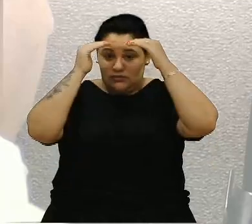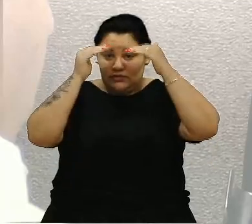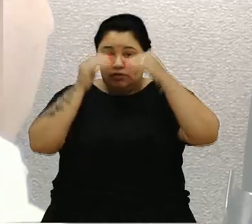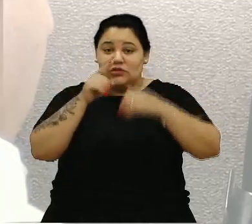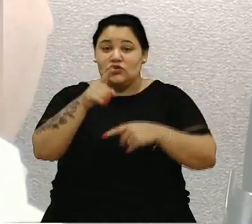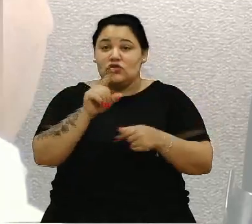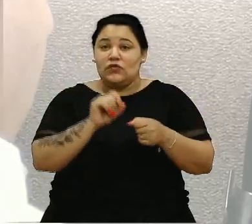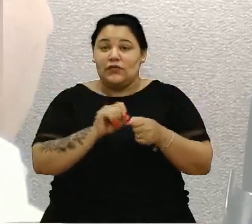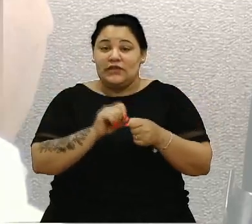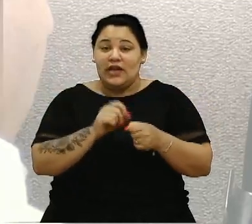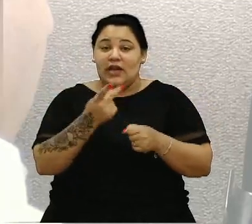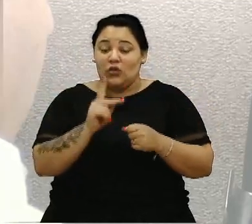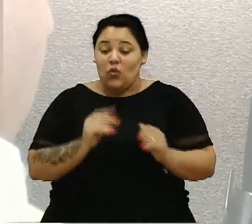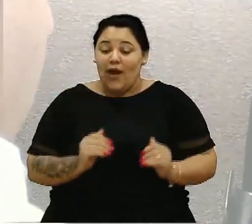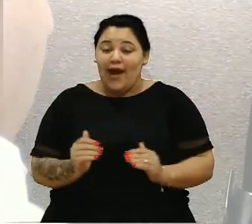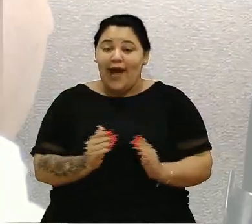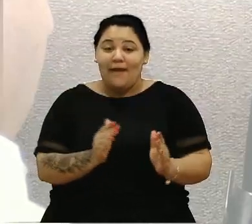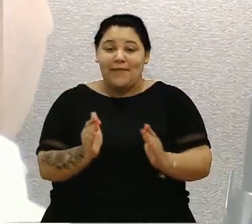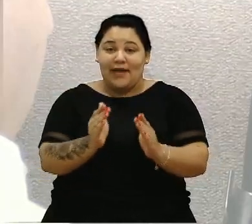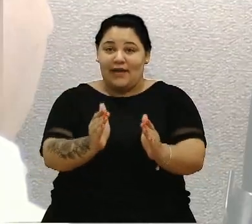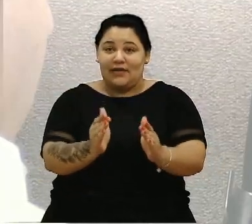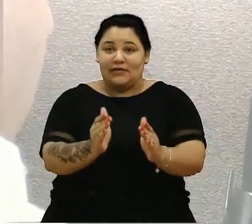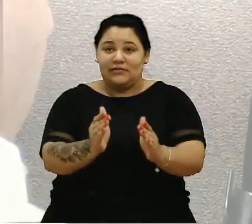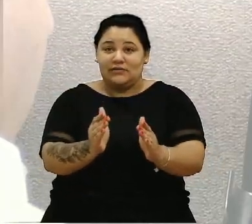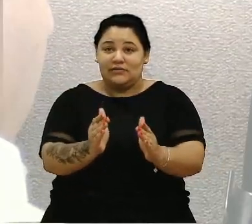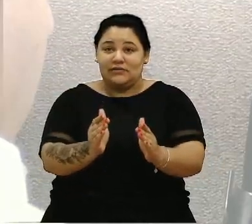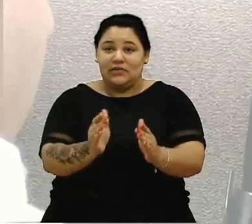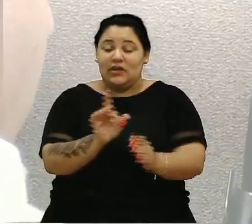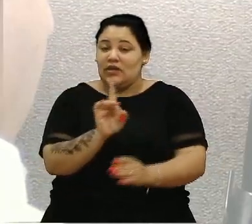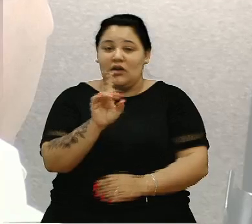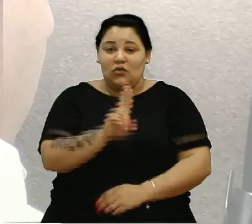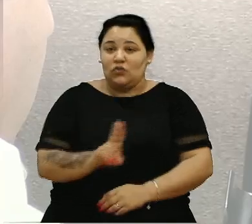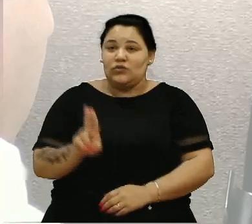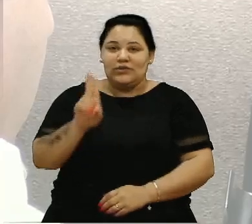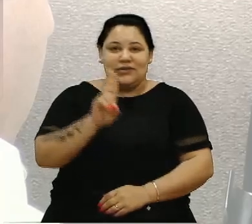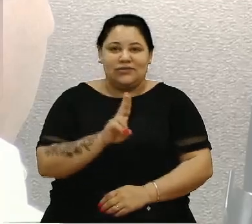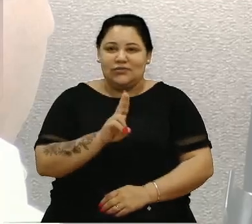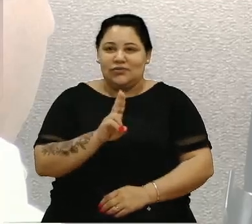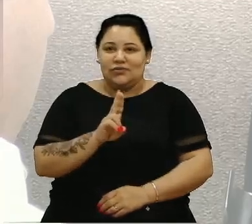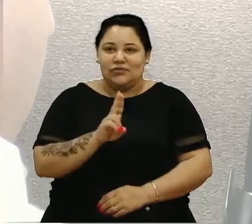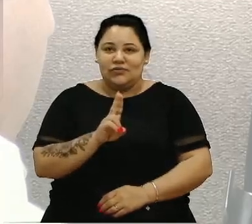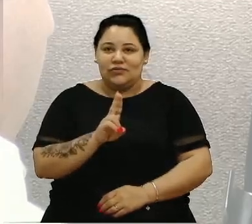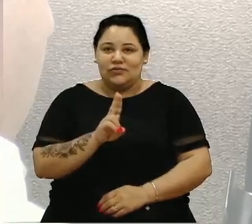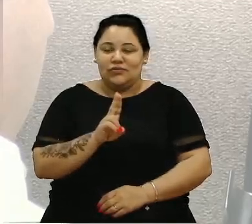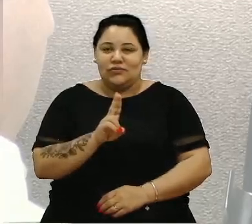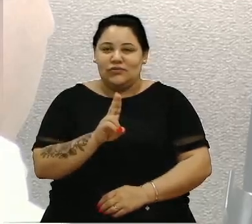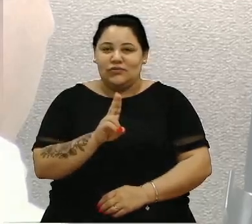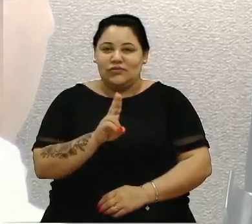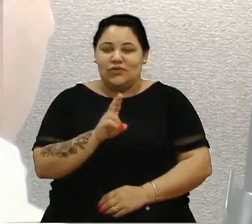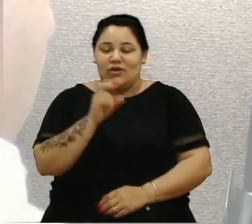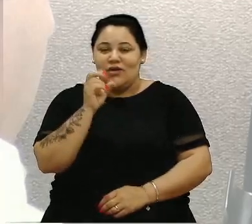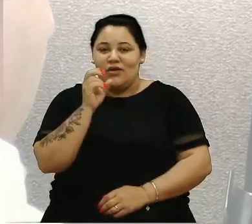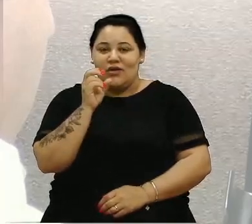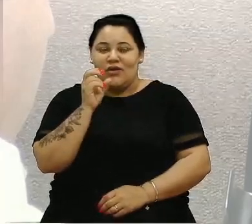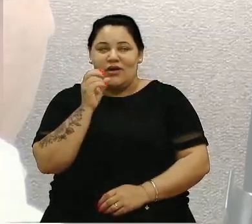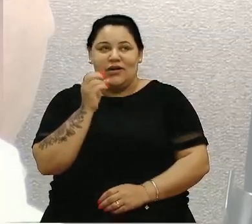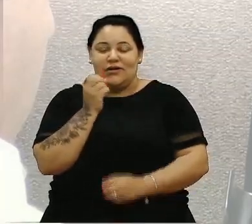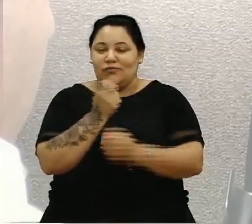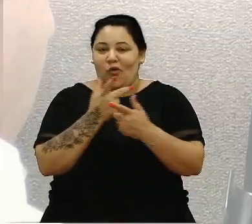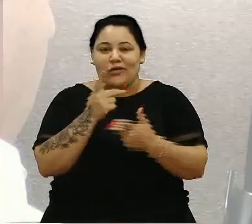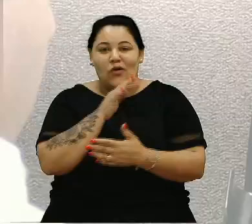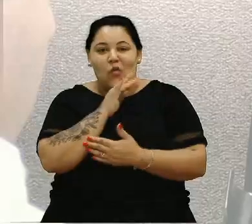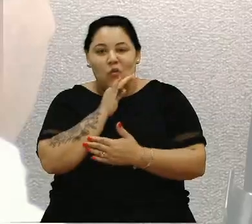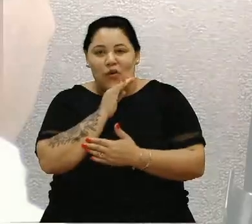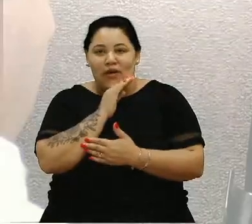fizeres a tua caminhada sem extremismo, sem ficar preocupado de apoio de A ou B, seguir a tua linha, a